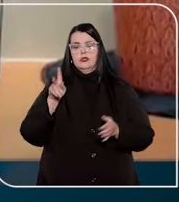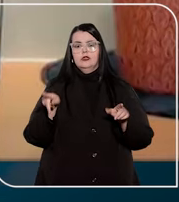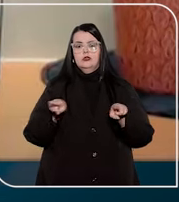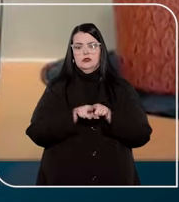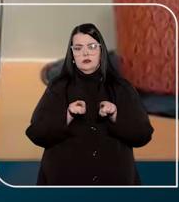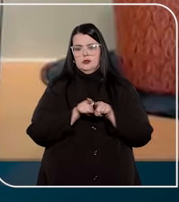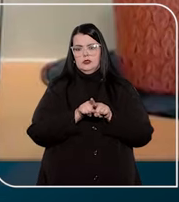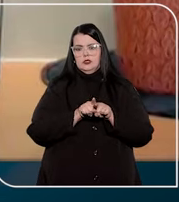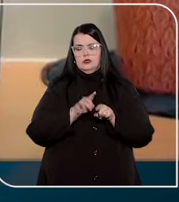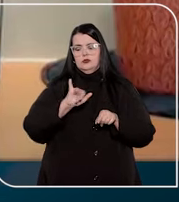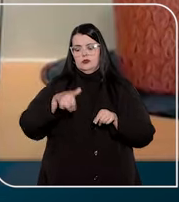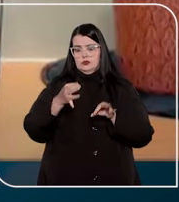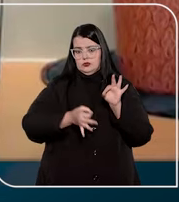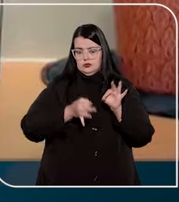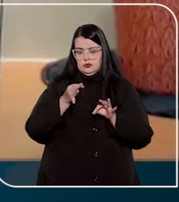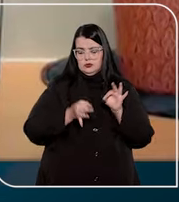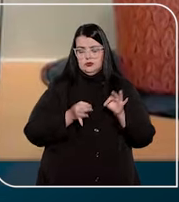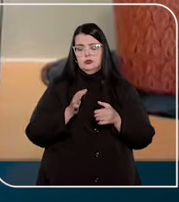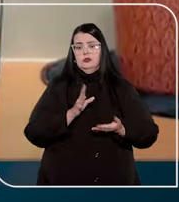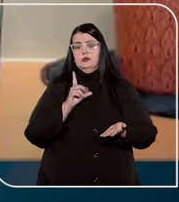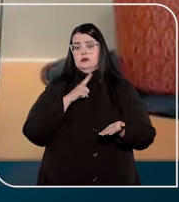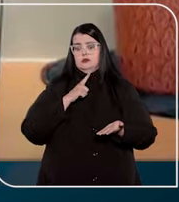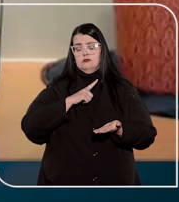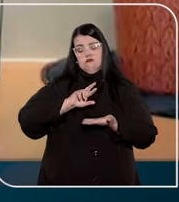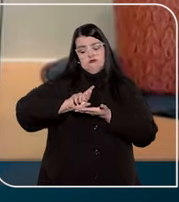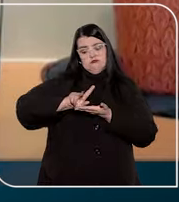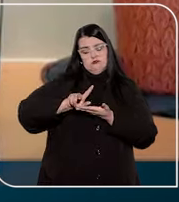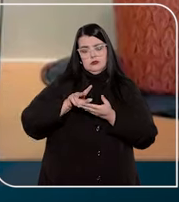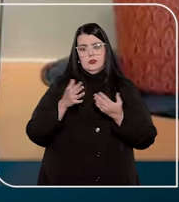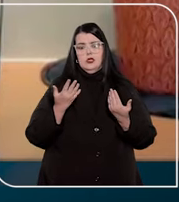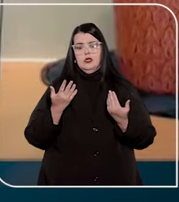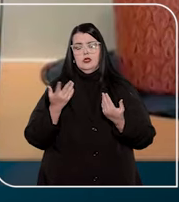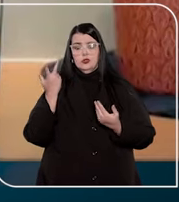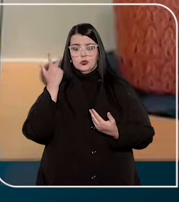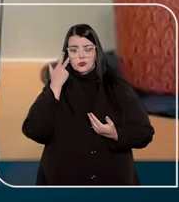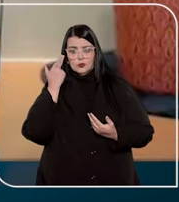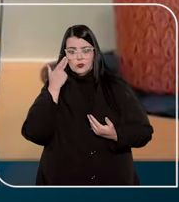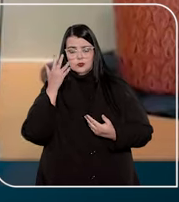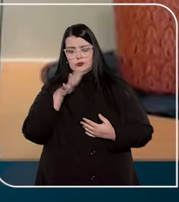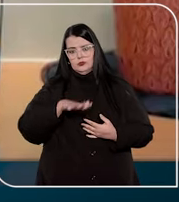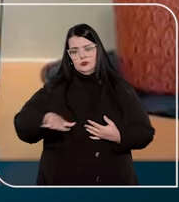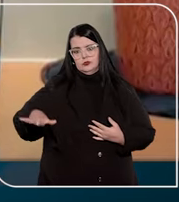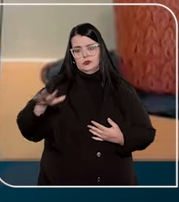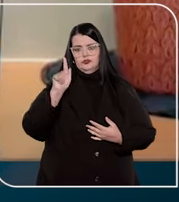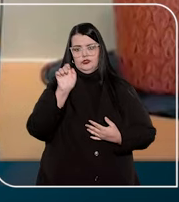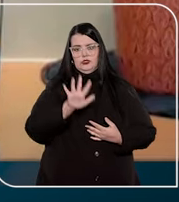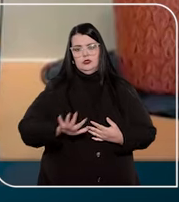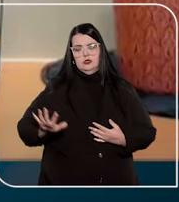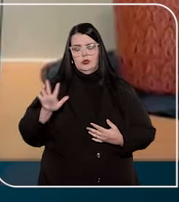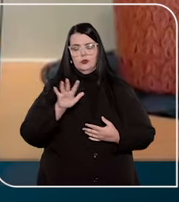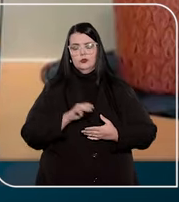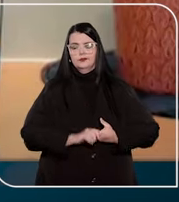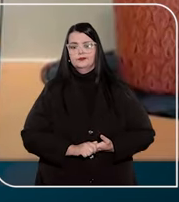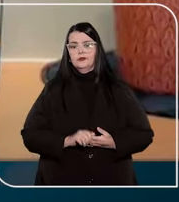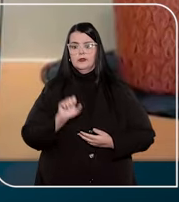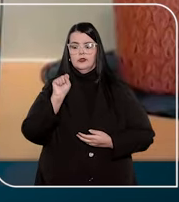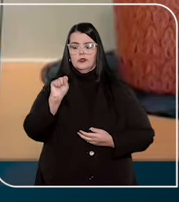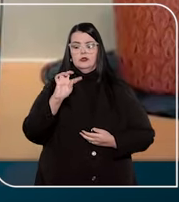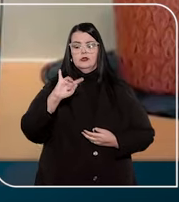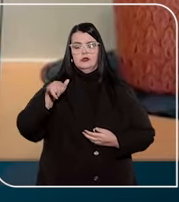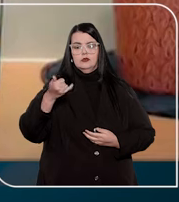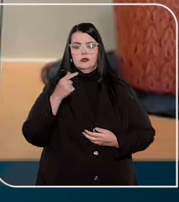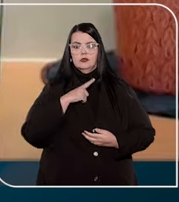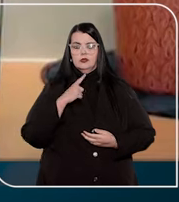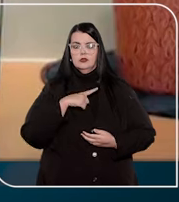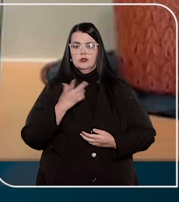especiais que compõem essa justiça comum. Por sua vez, o Superior Tribunal de Justiça, ao julgar